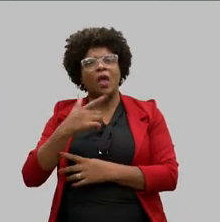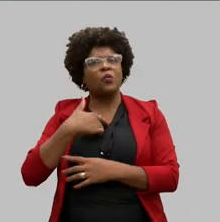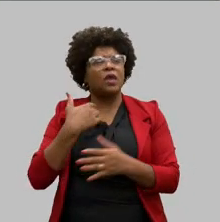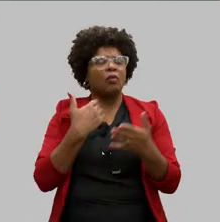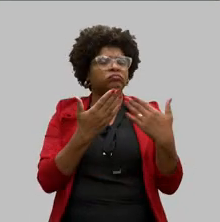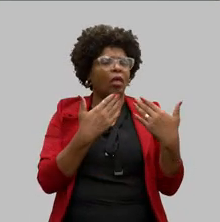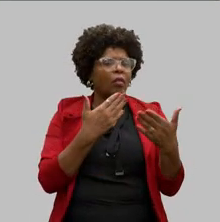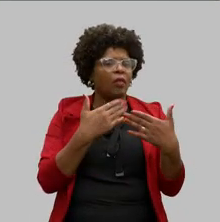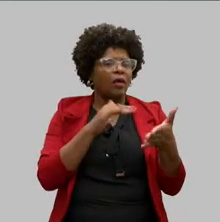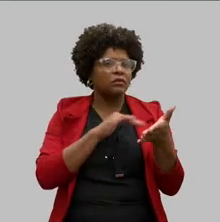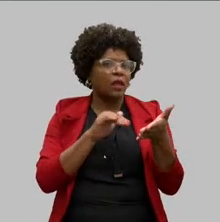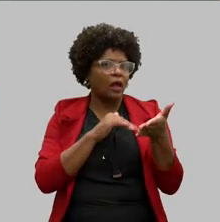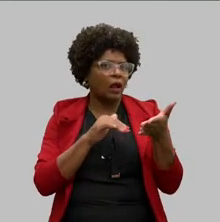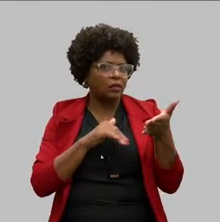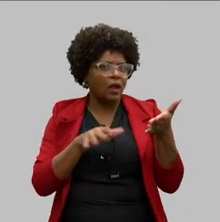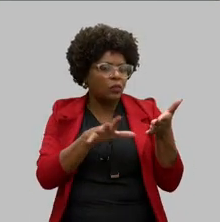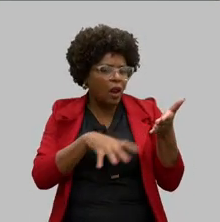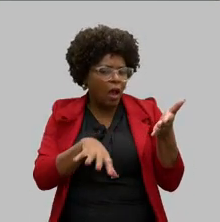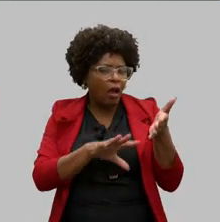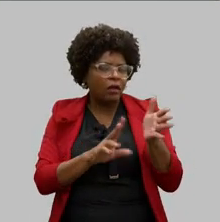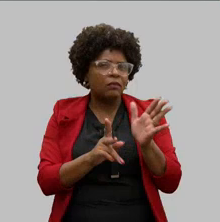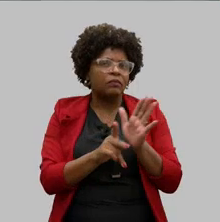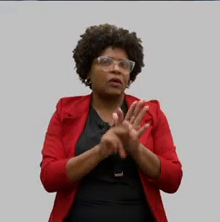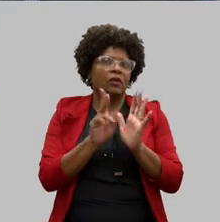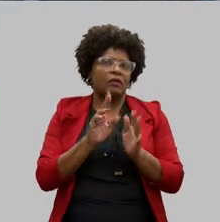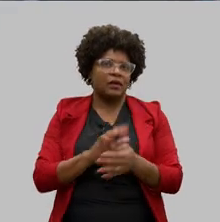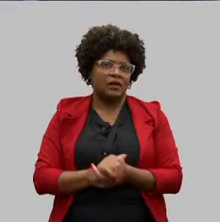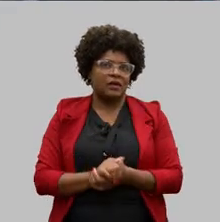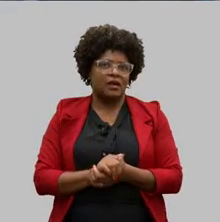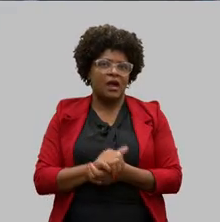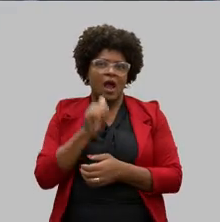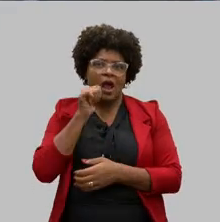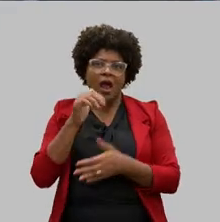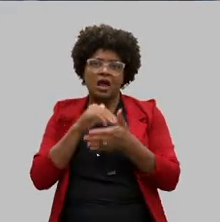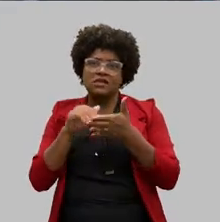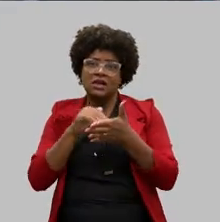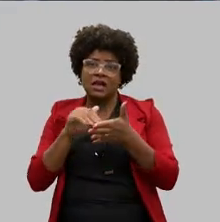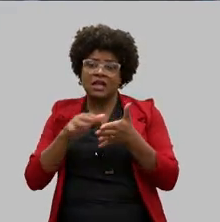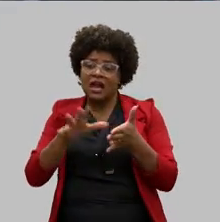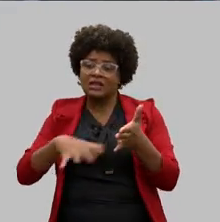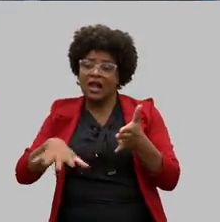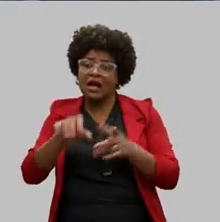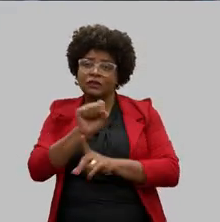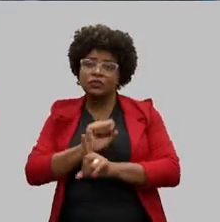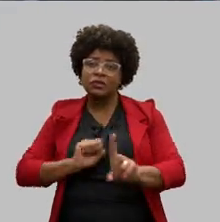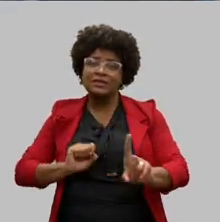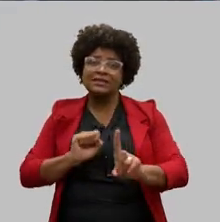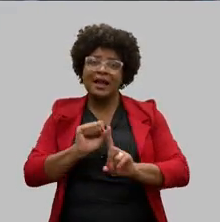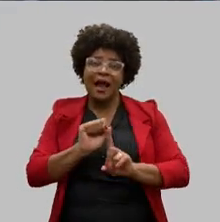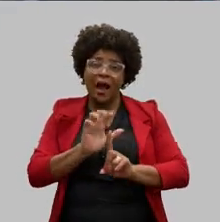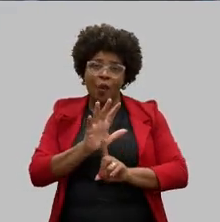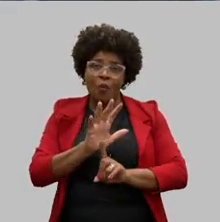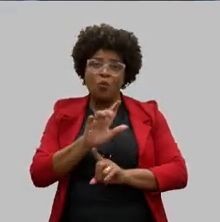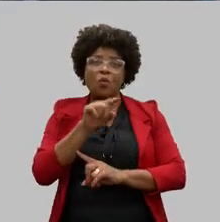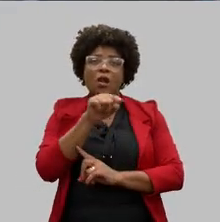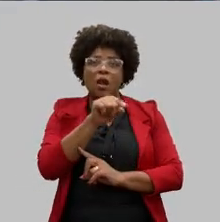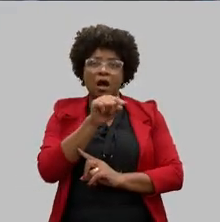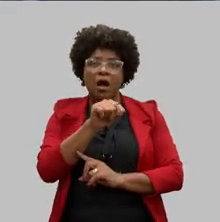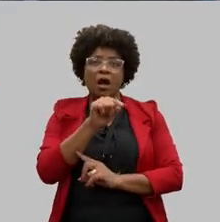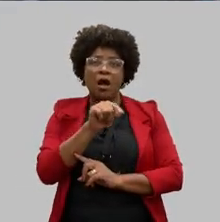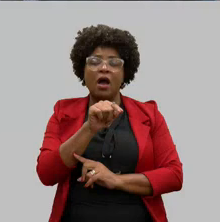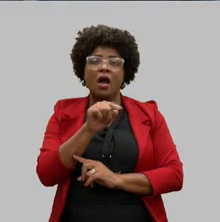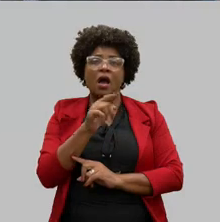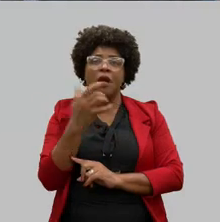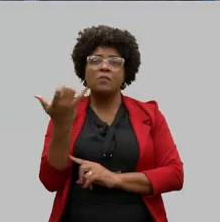áreas deles a secretária de na área social lá tinha comentado que naquela semana ela ela